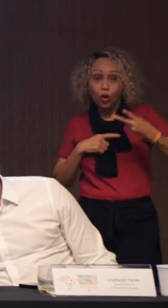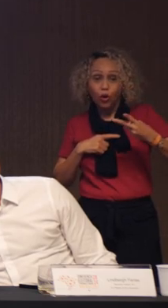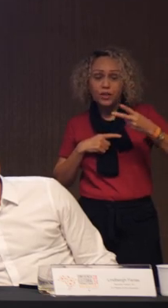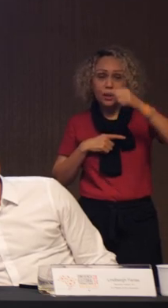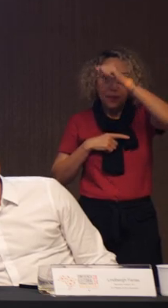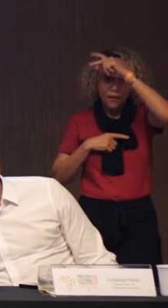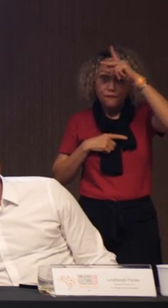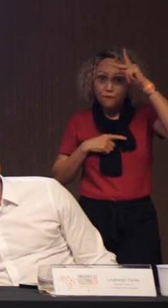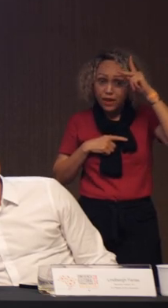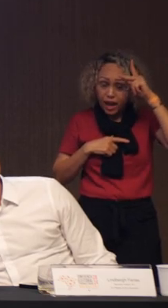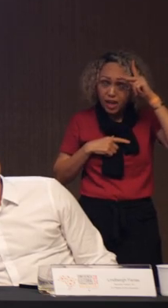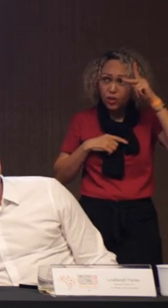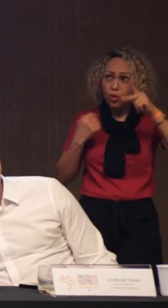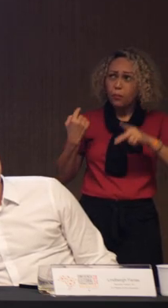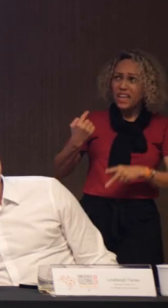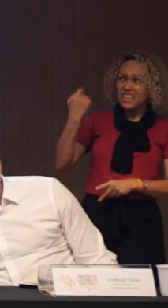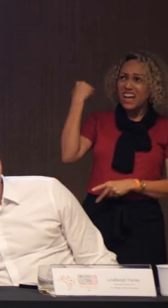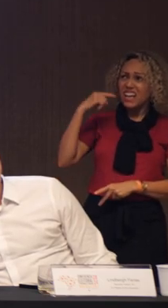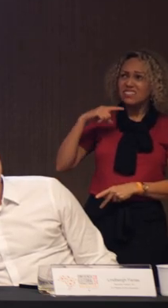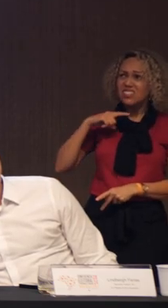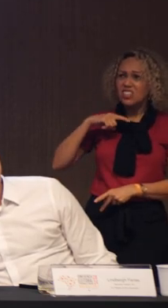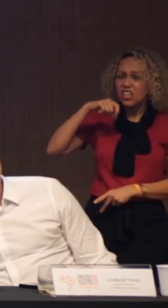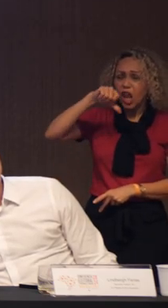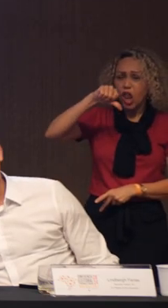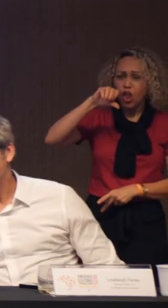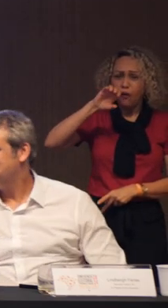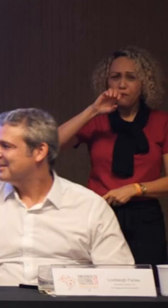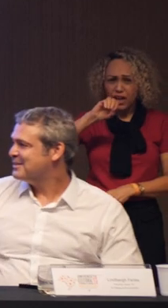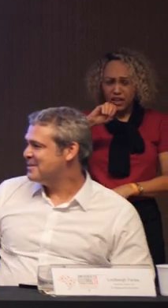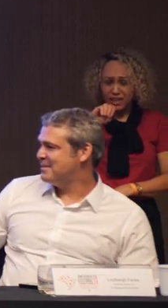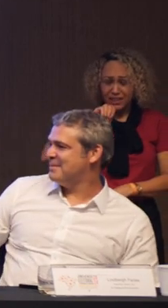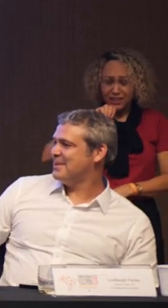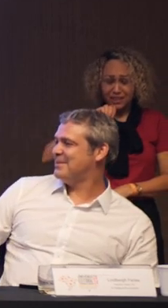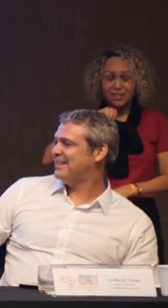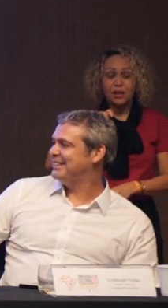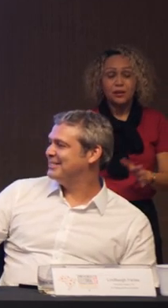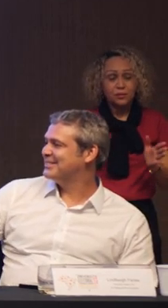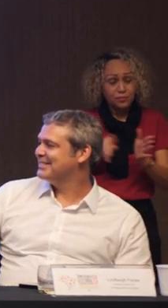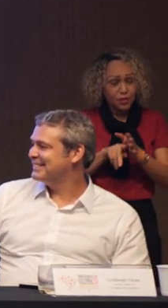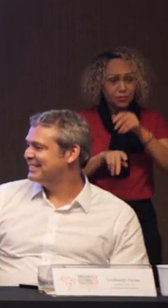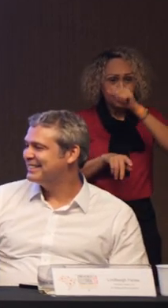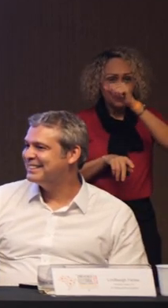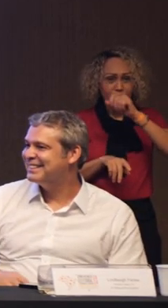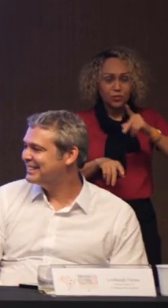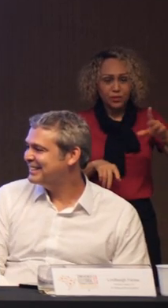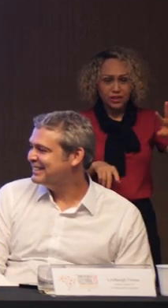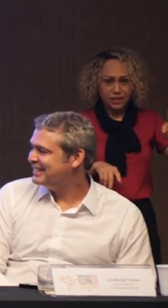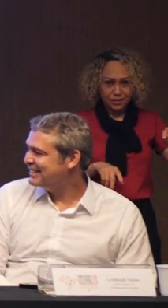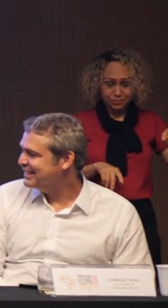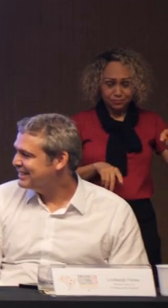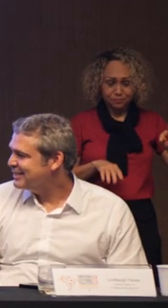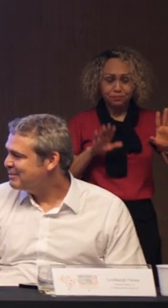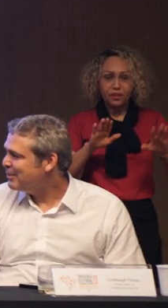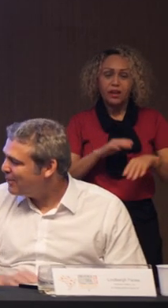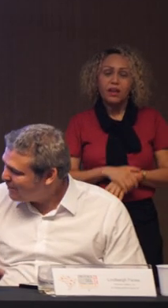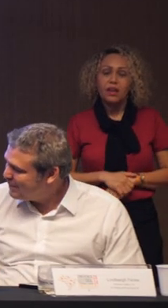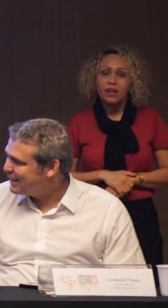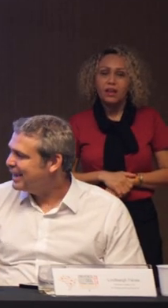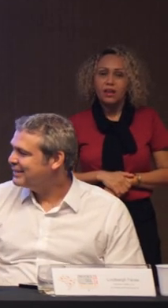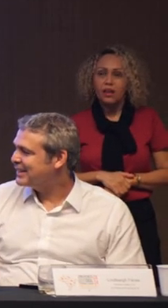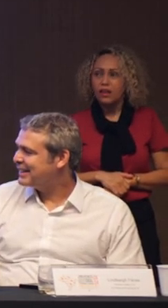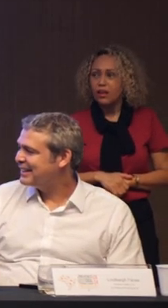Então, depois do golpe, houve um encolhimento muito grande da nossa sigla, dos prefeitos que fazem parte do